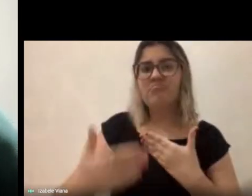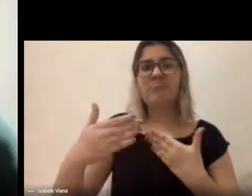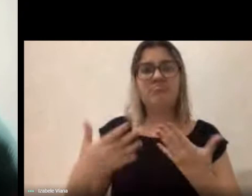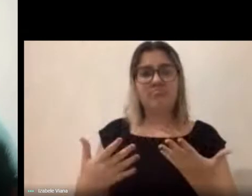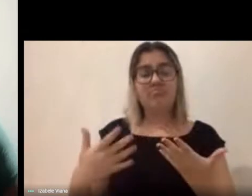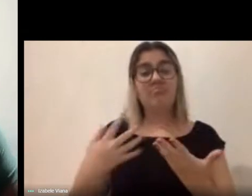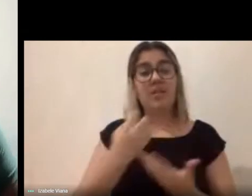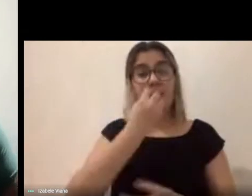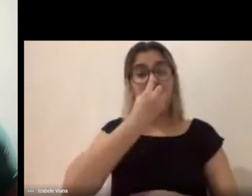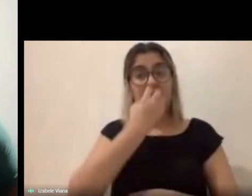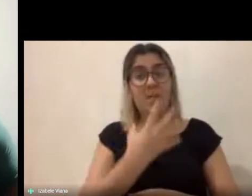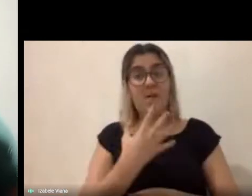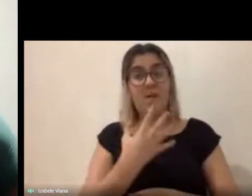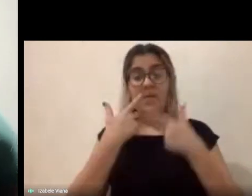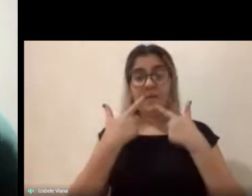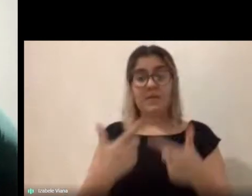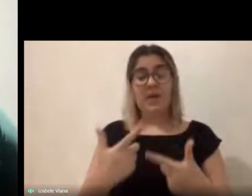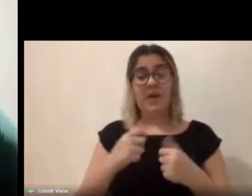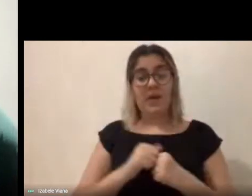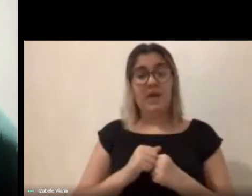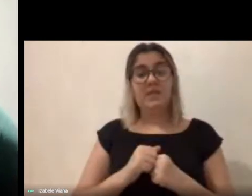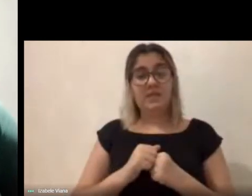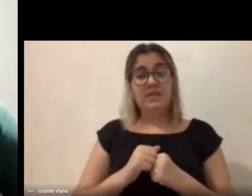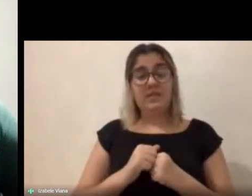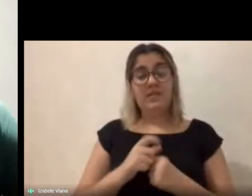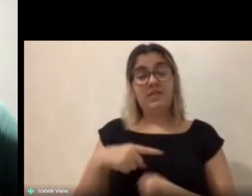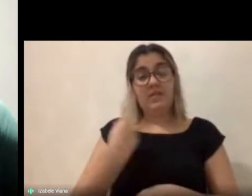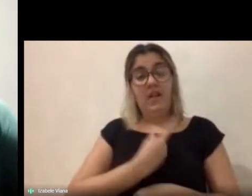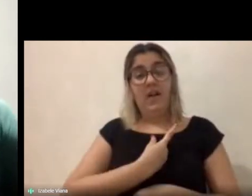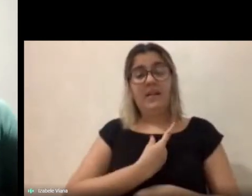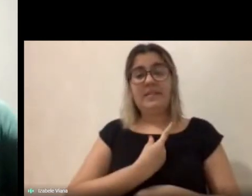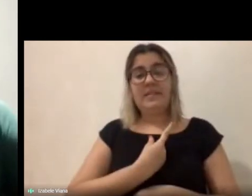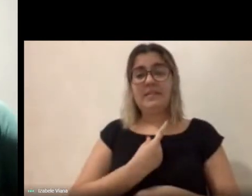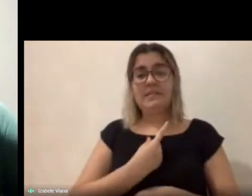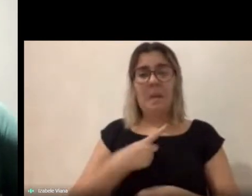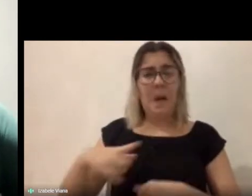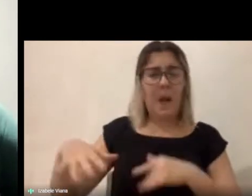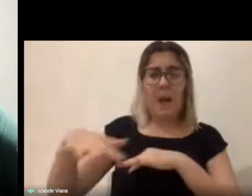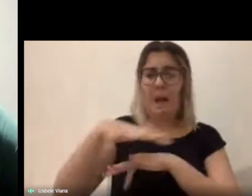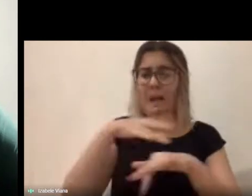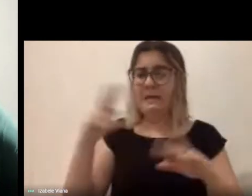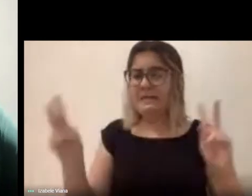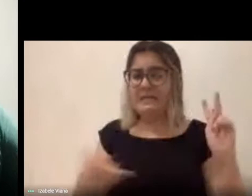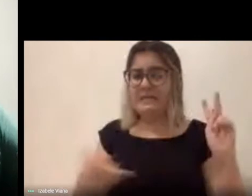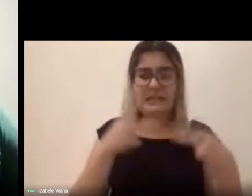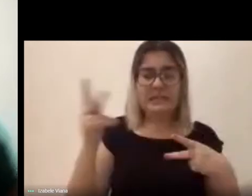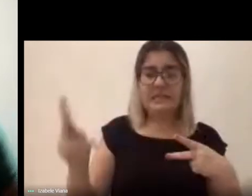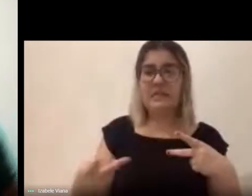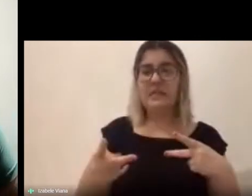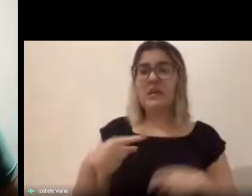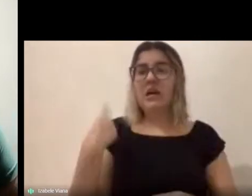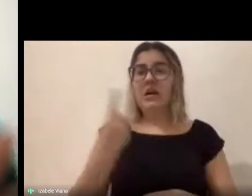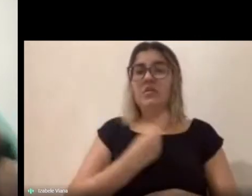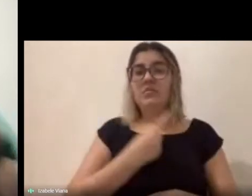meio a tudo isso, a gente, como a gente estava falando também, a gente se contou tanto para falar, e eu acho que assim, que é